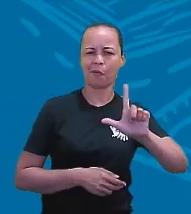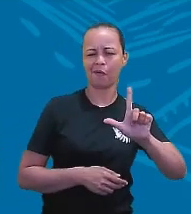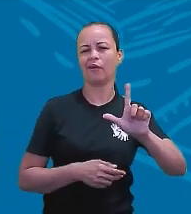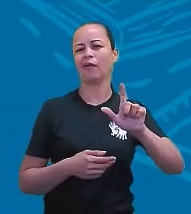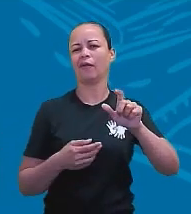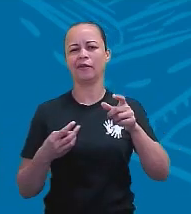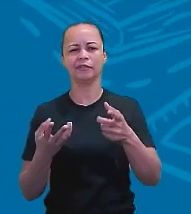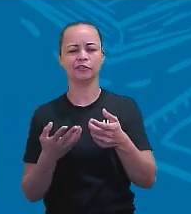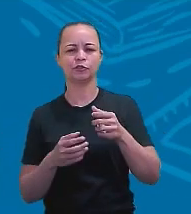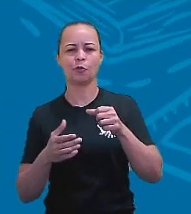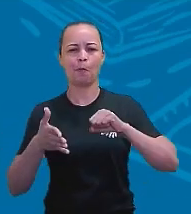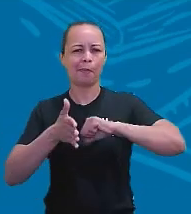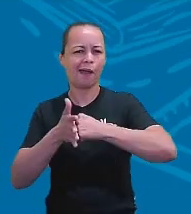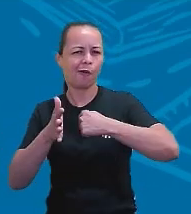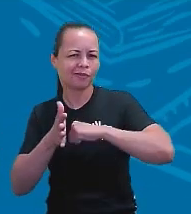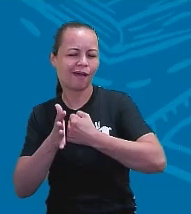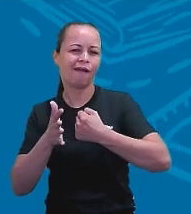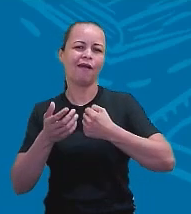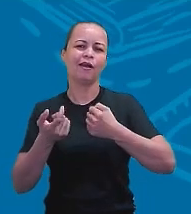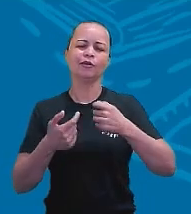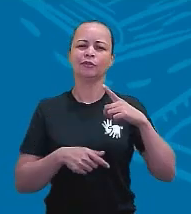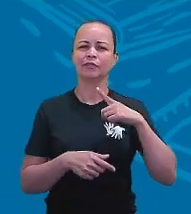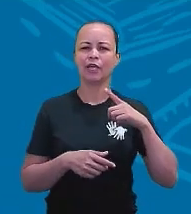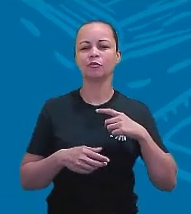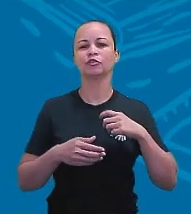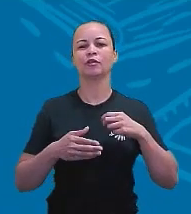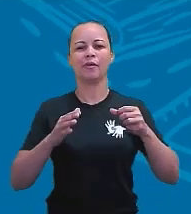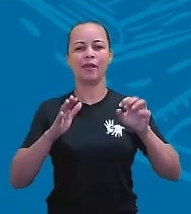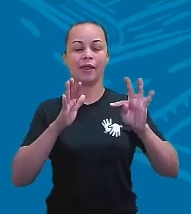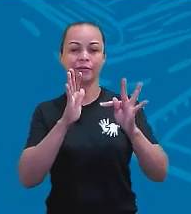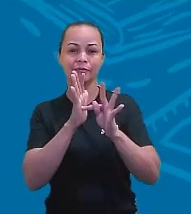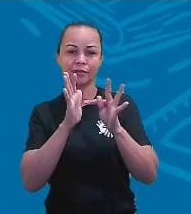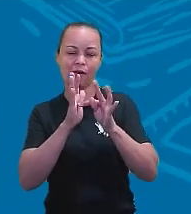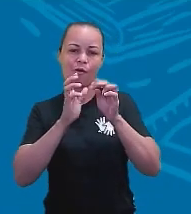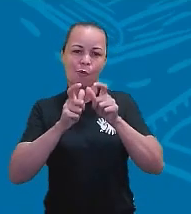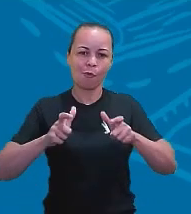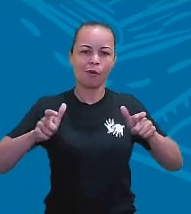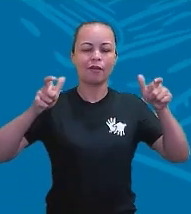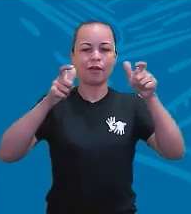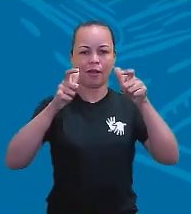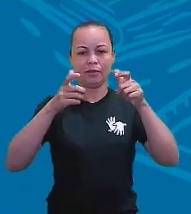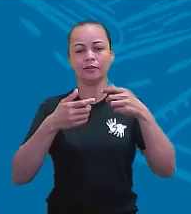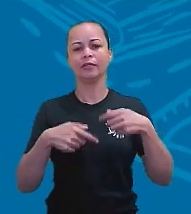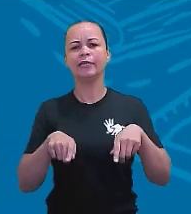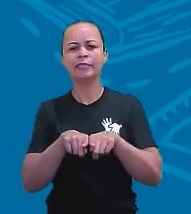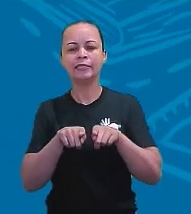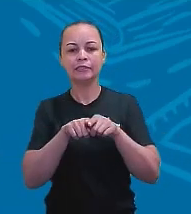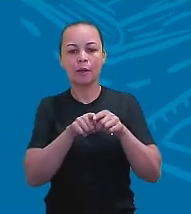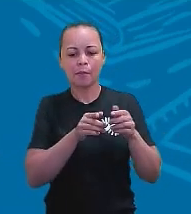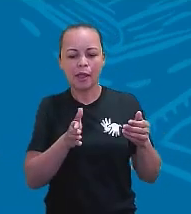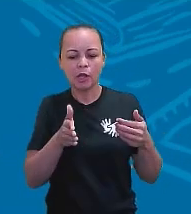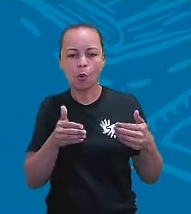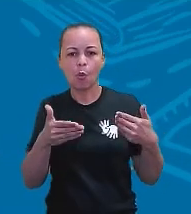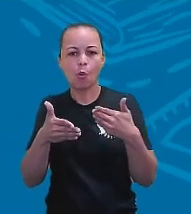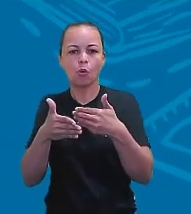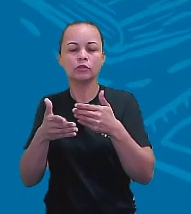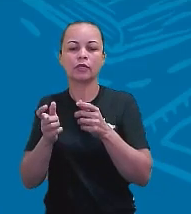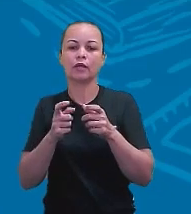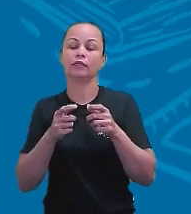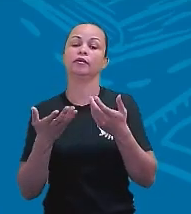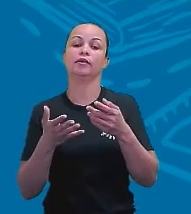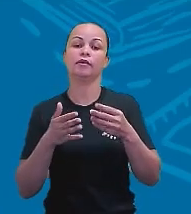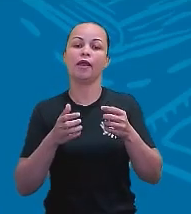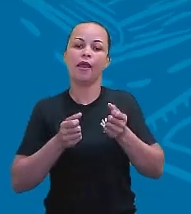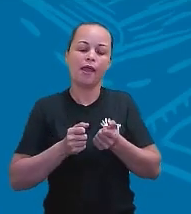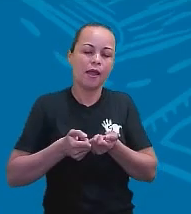Mata, Paudalho, temos também Tracunhaém, e aí a gente tem aí com ramais onde? Nazaré da